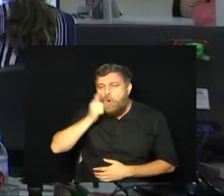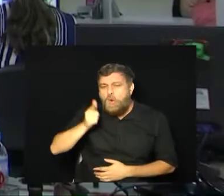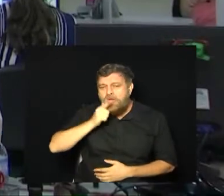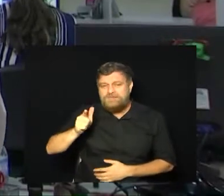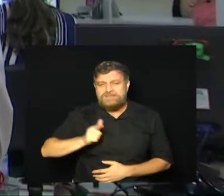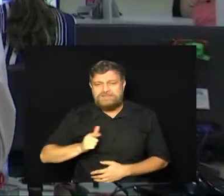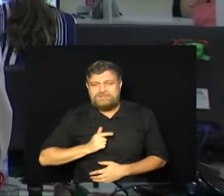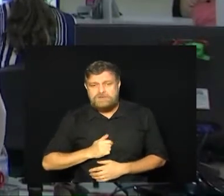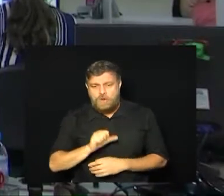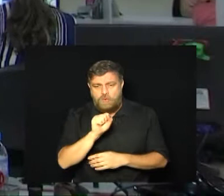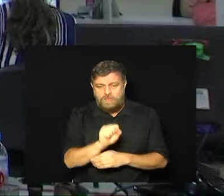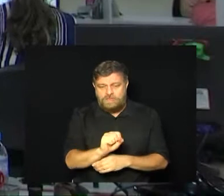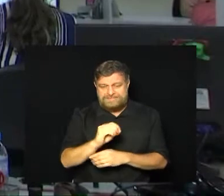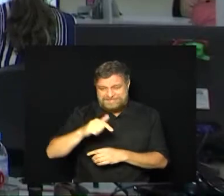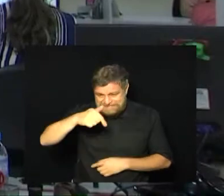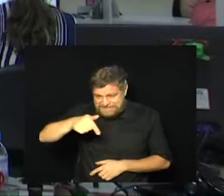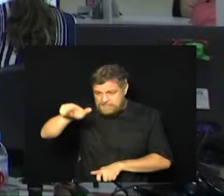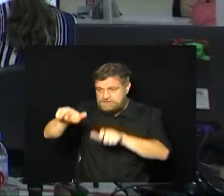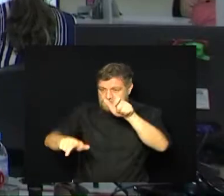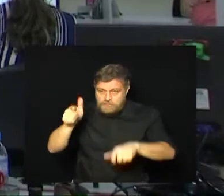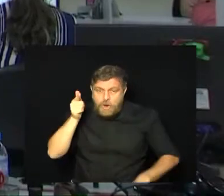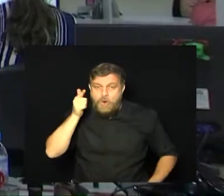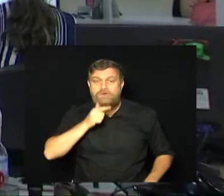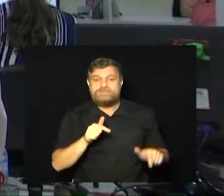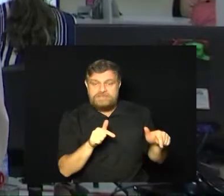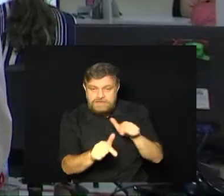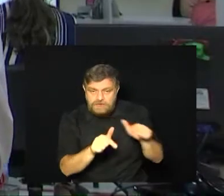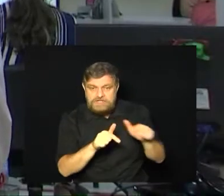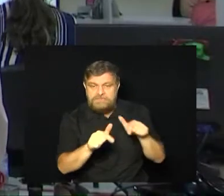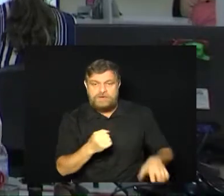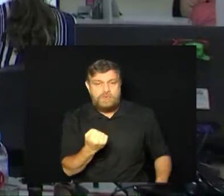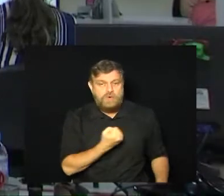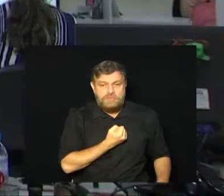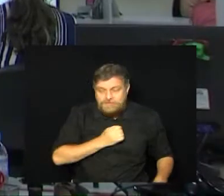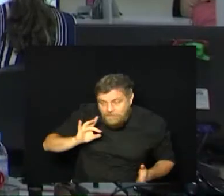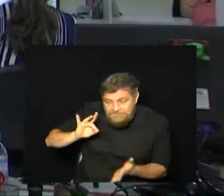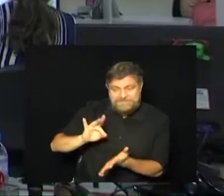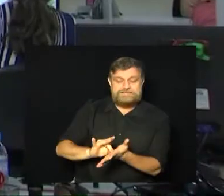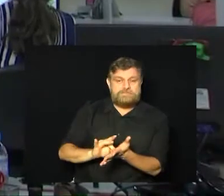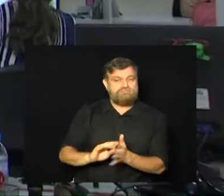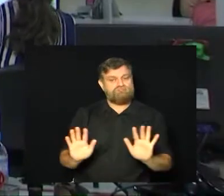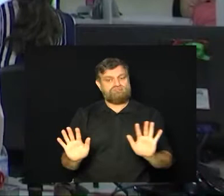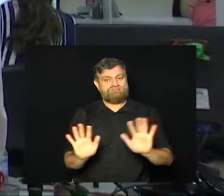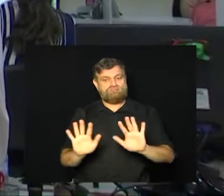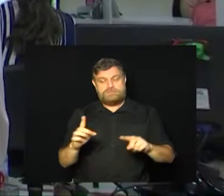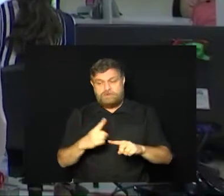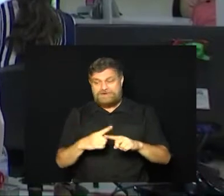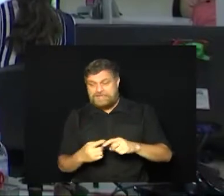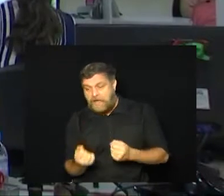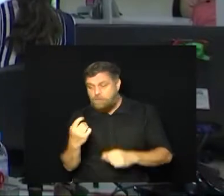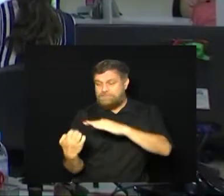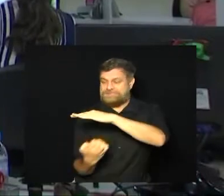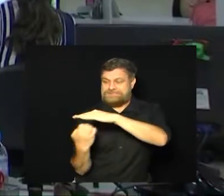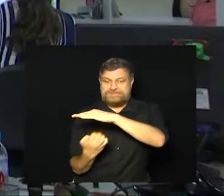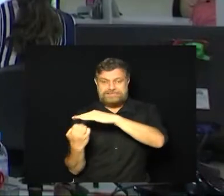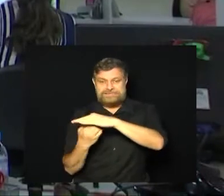um retorno de 807 pessoas que conseguiram emprego. Esse número não é um número real, porque algumas empresas